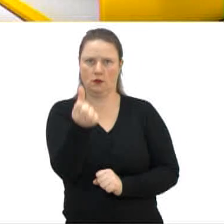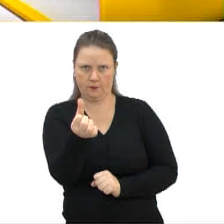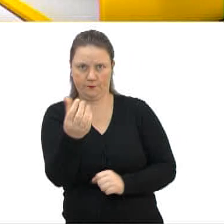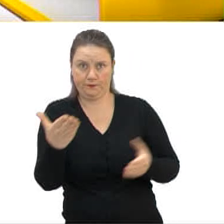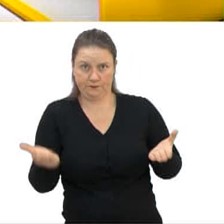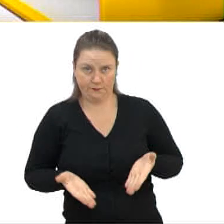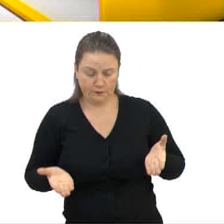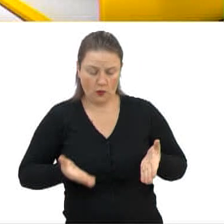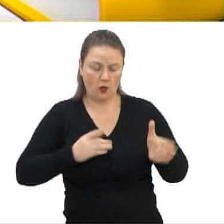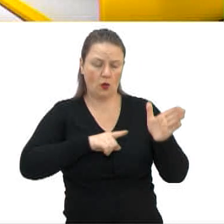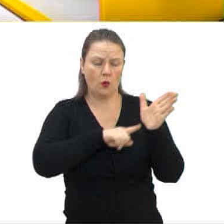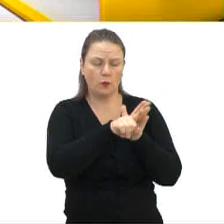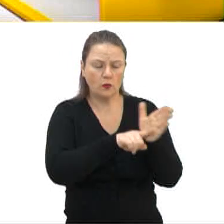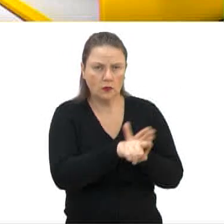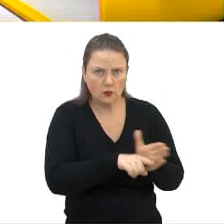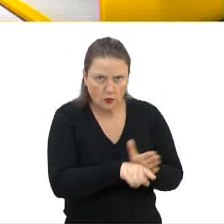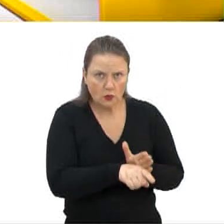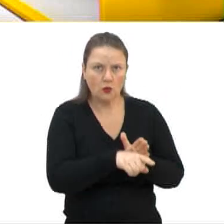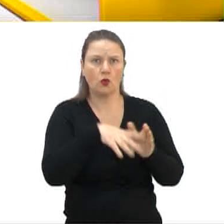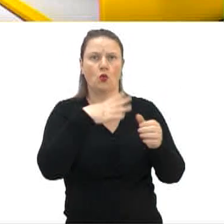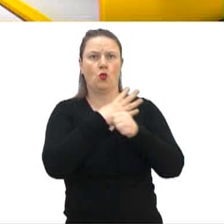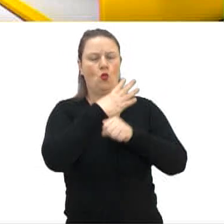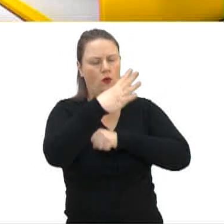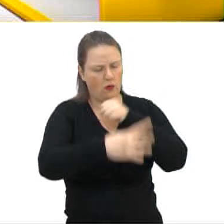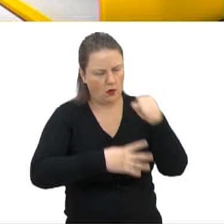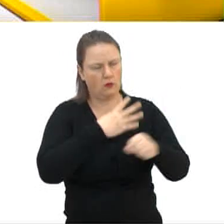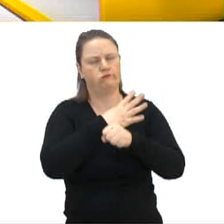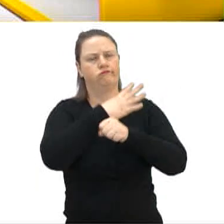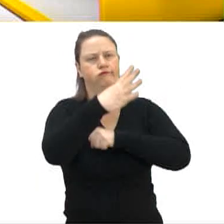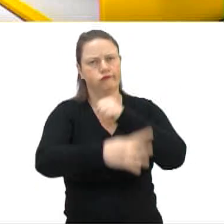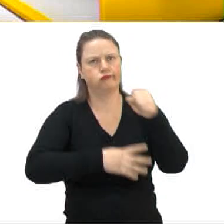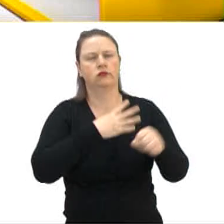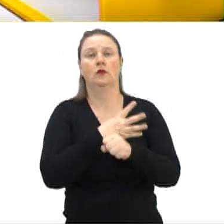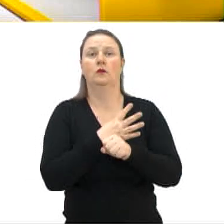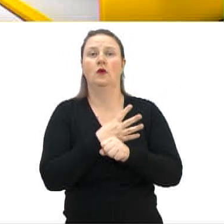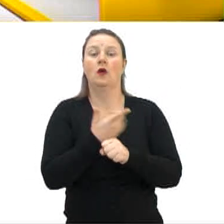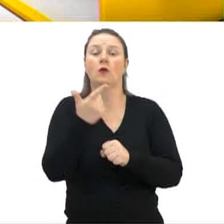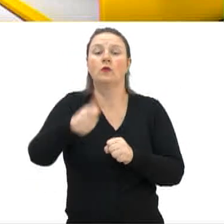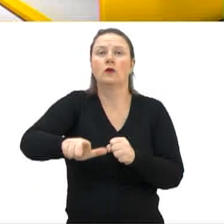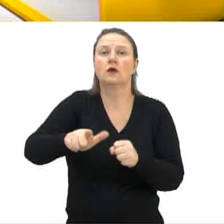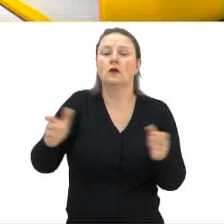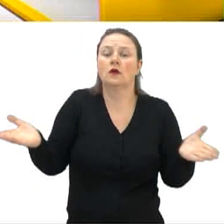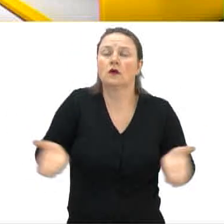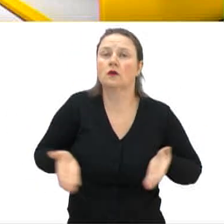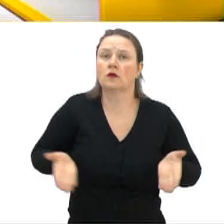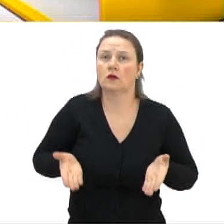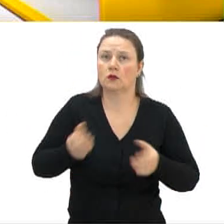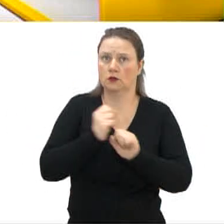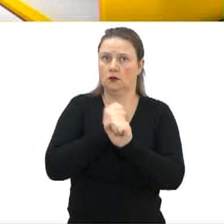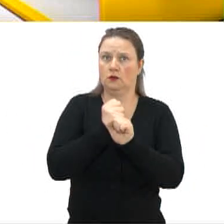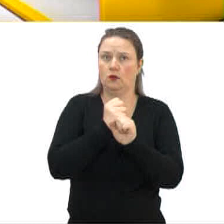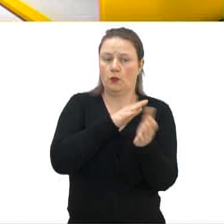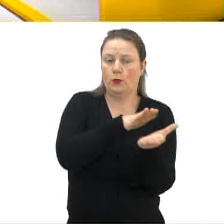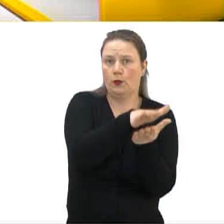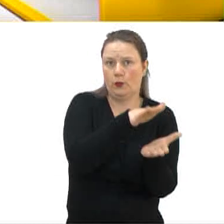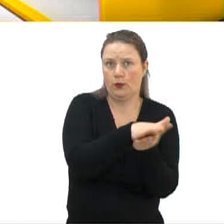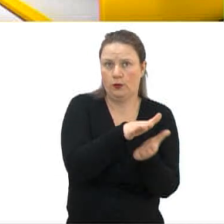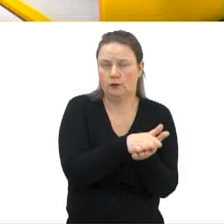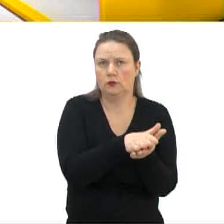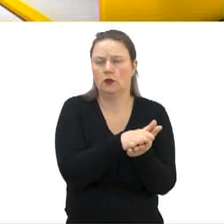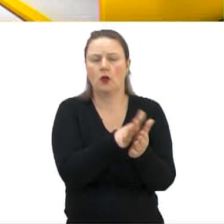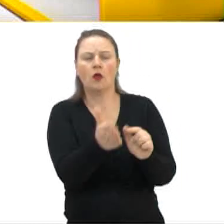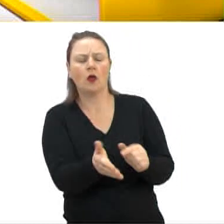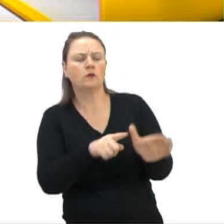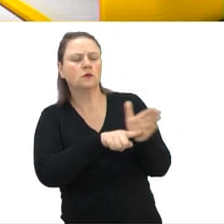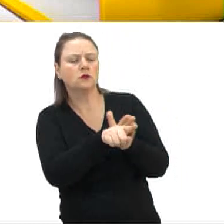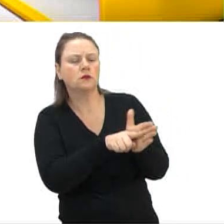pesquisa quadrienal. A próxima edição deve ser publicada ainda este ano. A pesquisa mostra dados sobre o hábito de